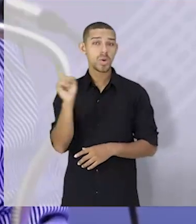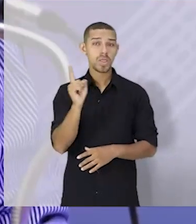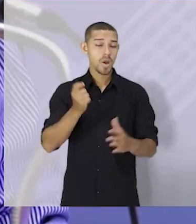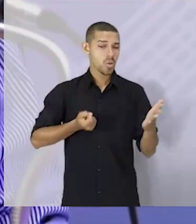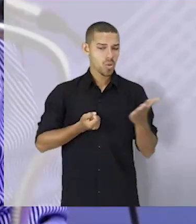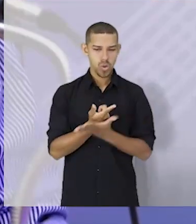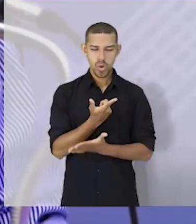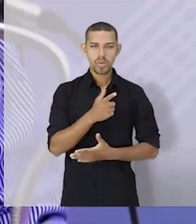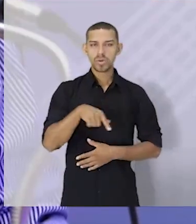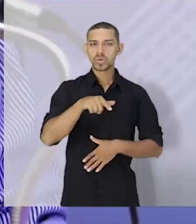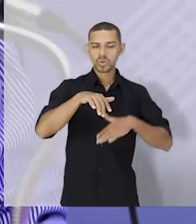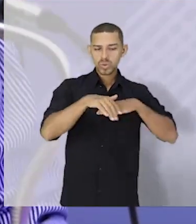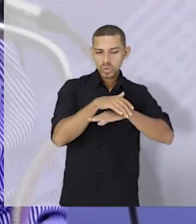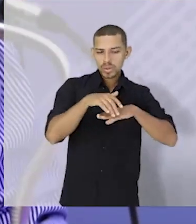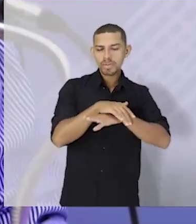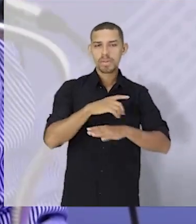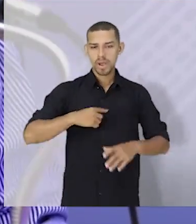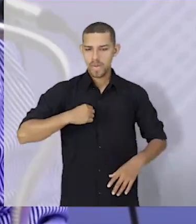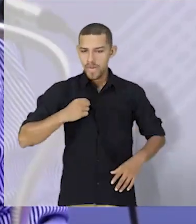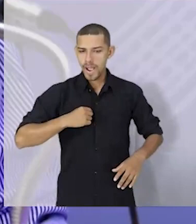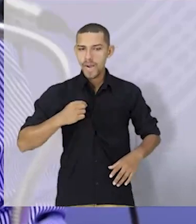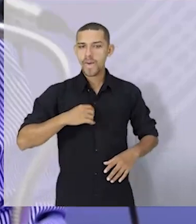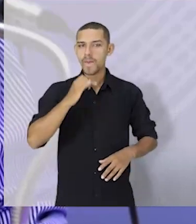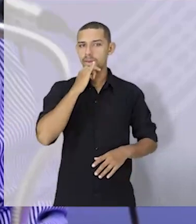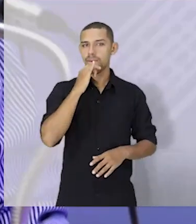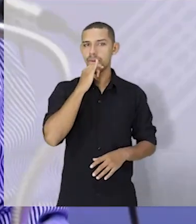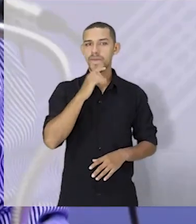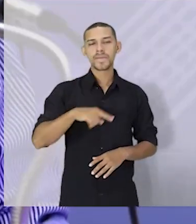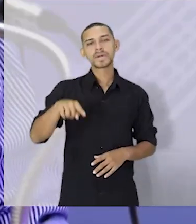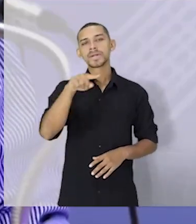tênis, se eu não compro aquela roupa, de repente que o